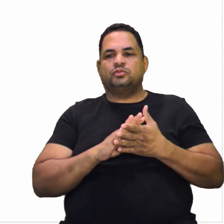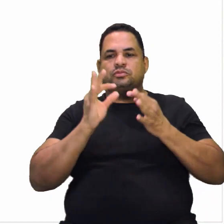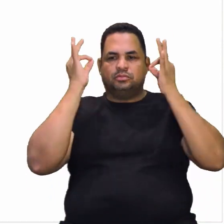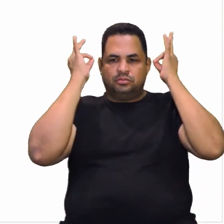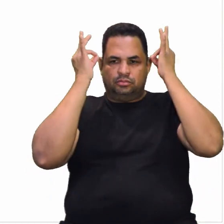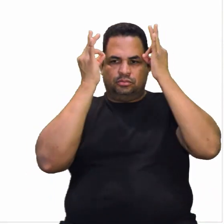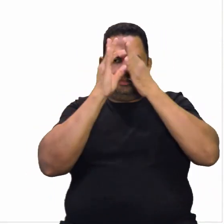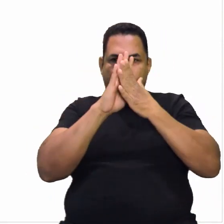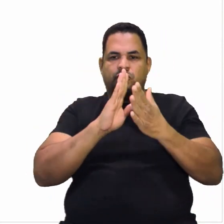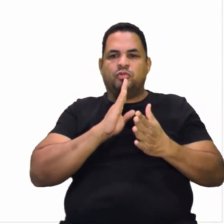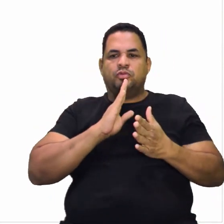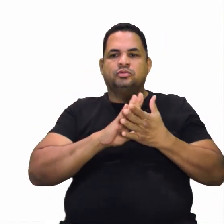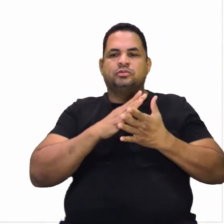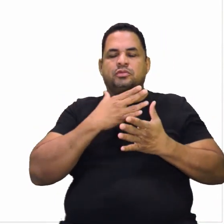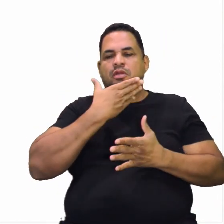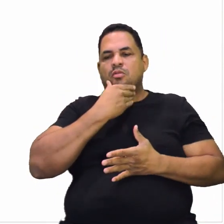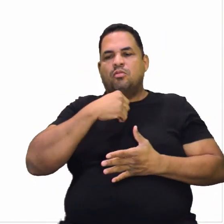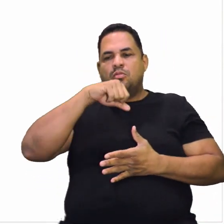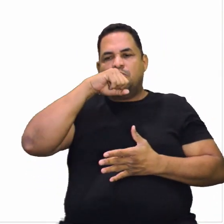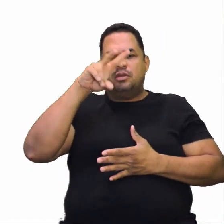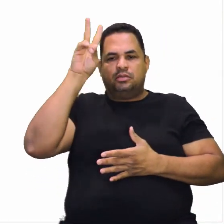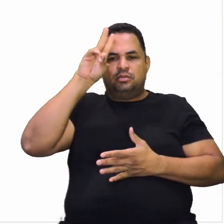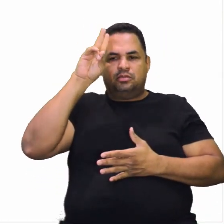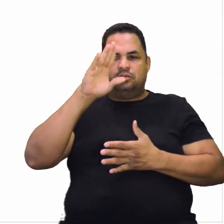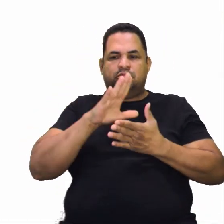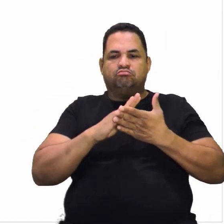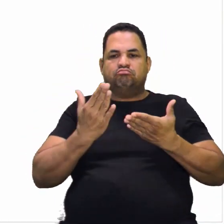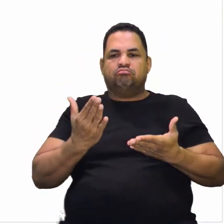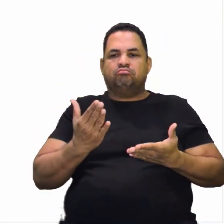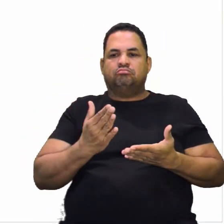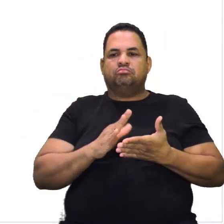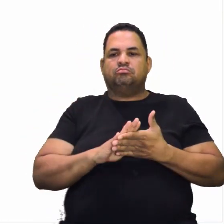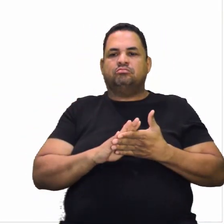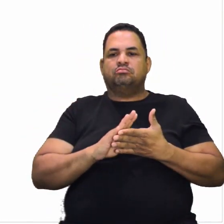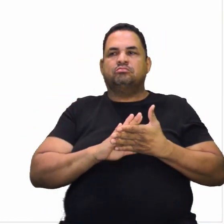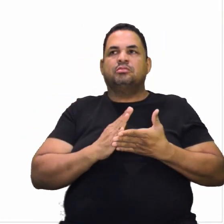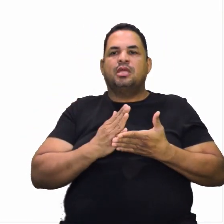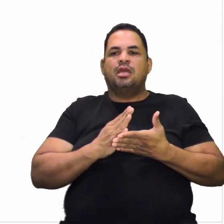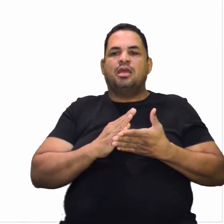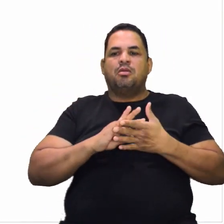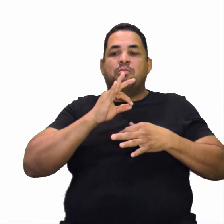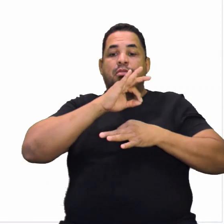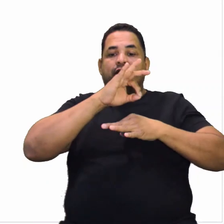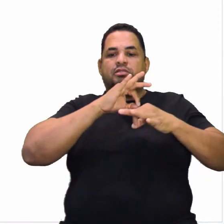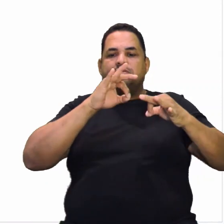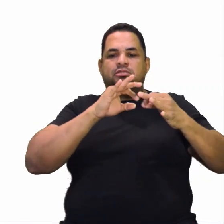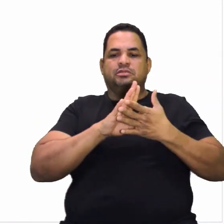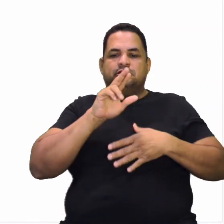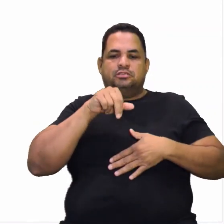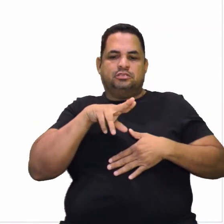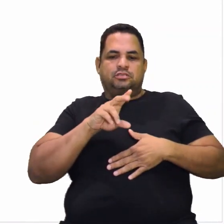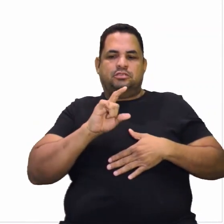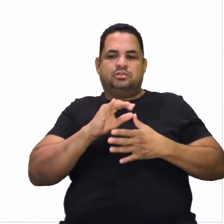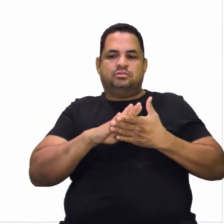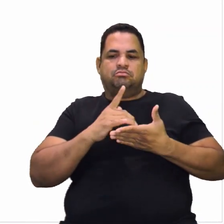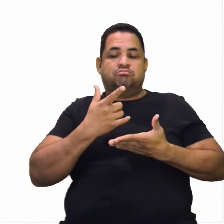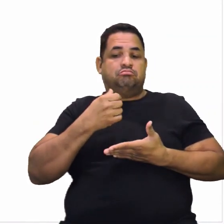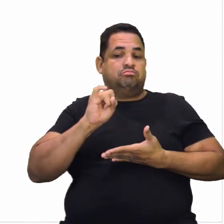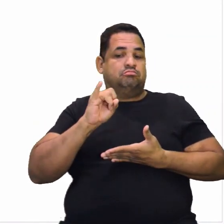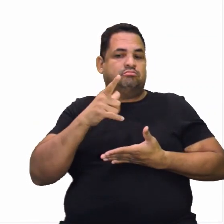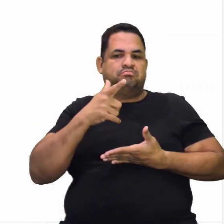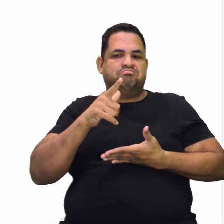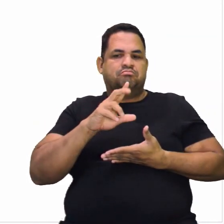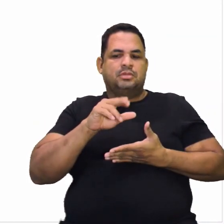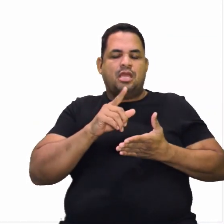história, o Heródoto ele vai dizer que o Egito é uma dádiva do Nilo. O Nilo, se não fosse o rio Nilo,